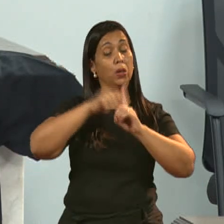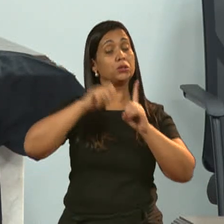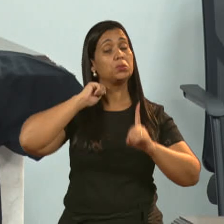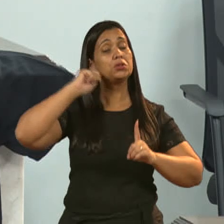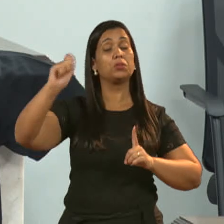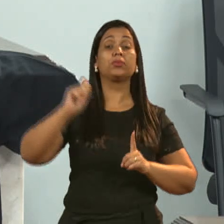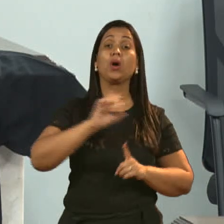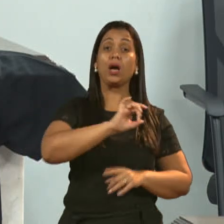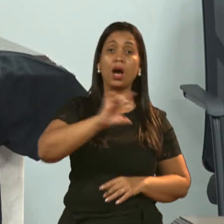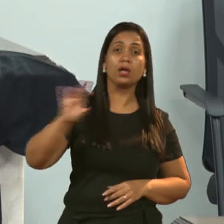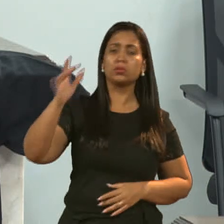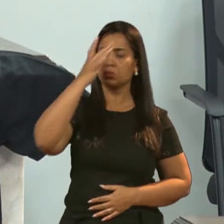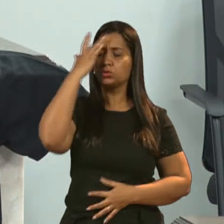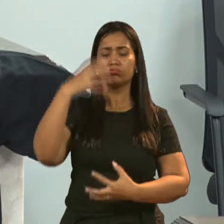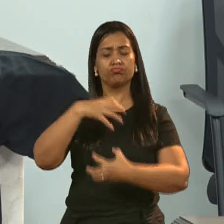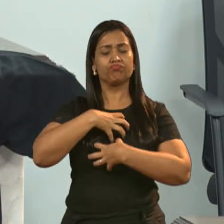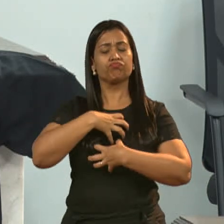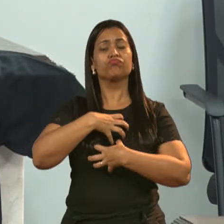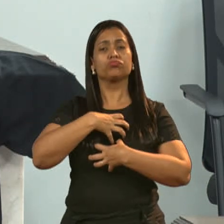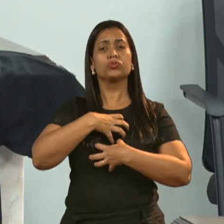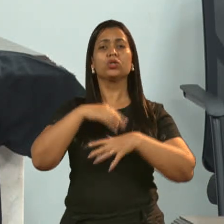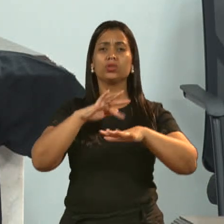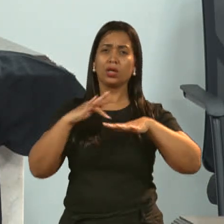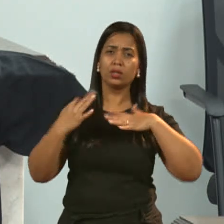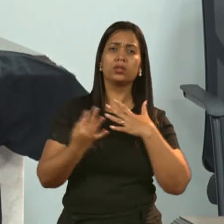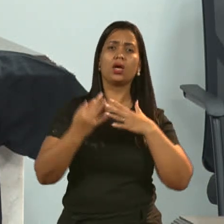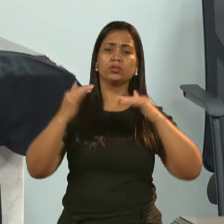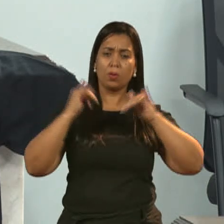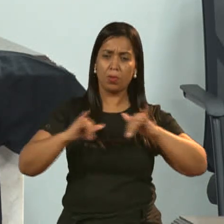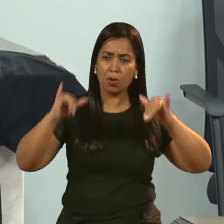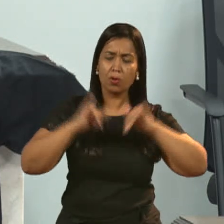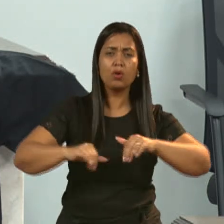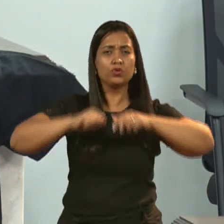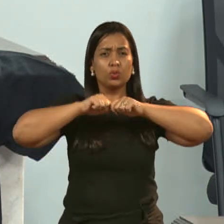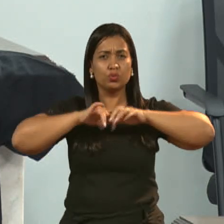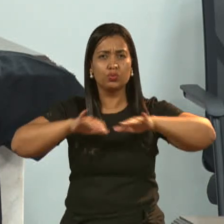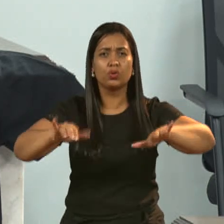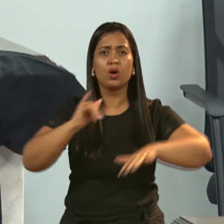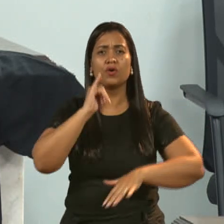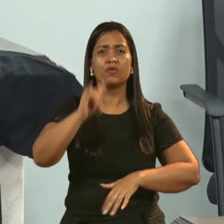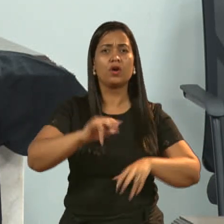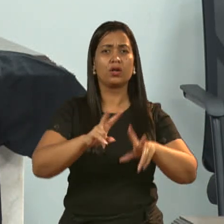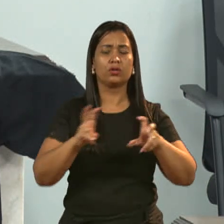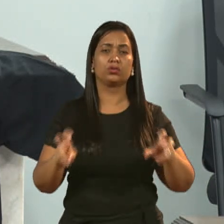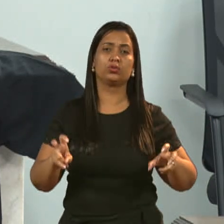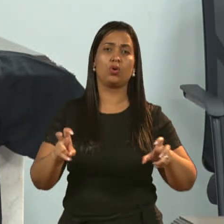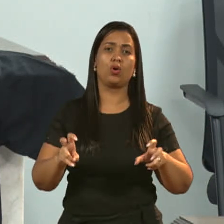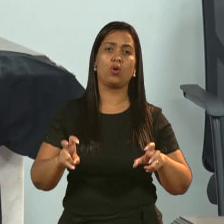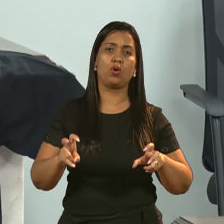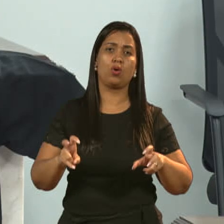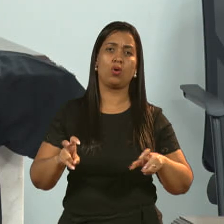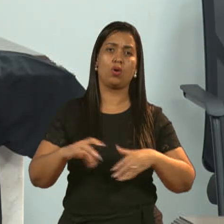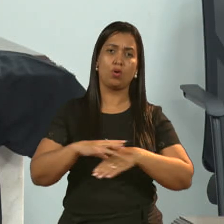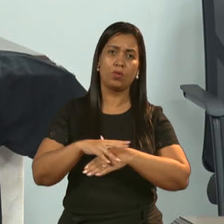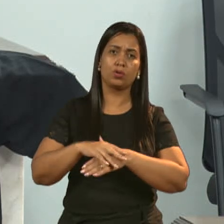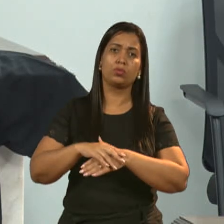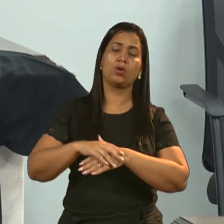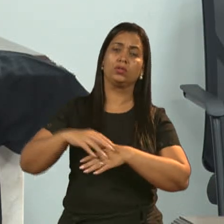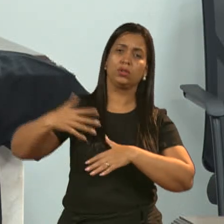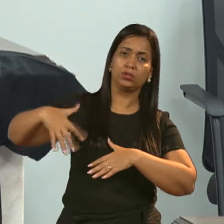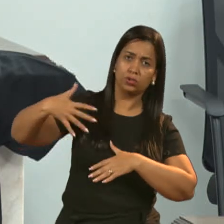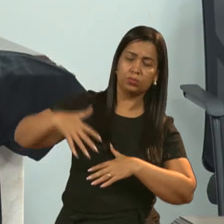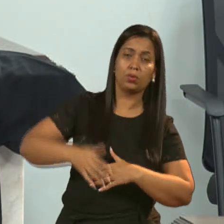no coração de cada um. Use suas redes sociais, promovam, divulga, fala sobre a causa. Fala da importância do diagnóstico